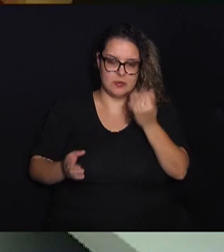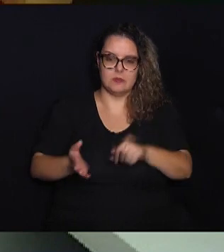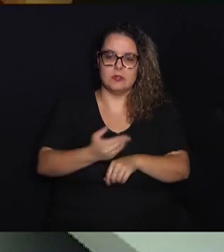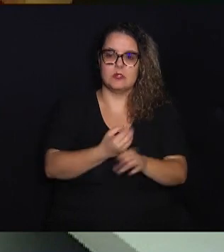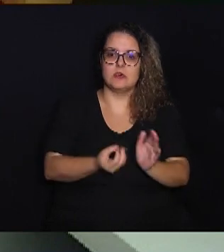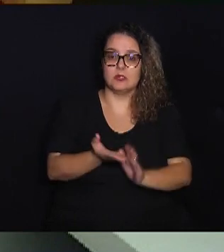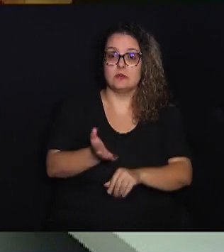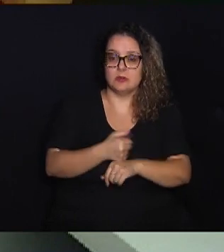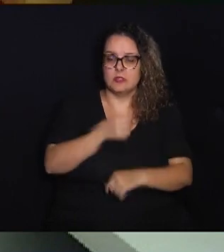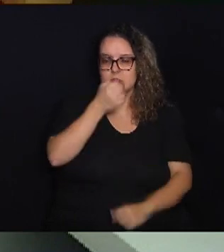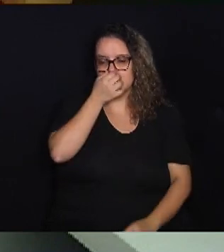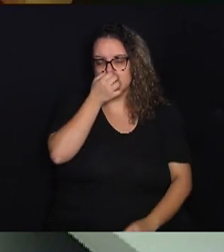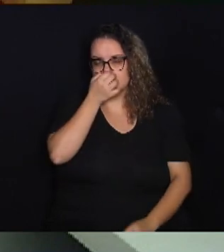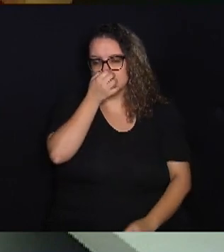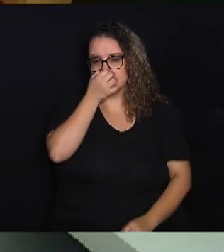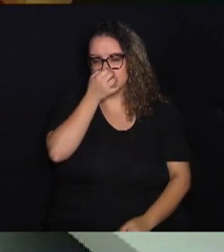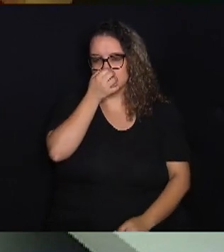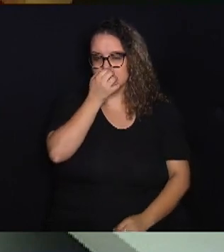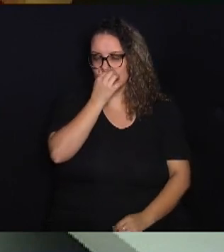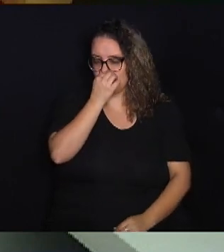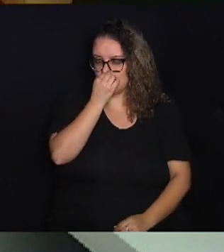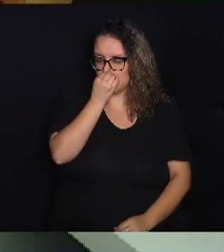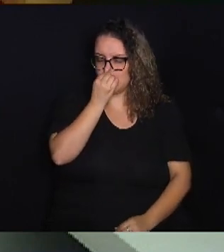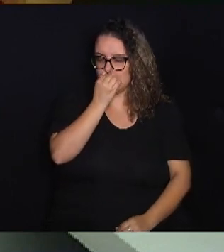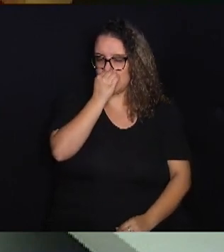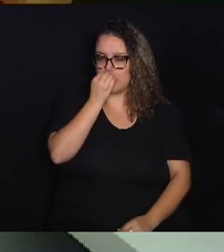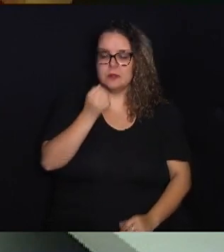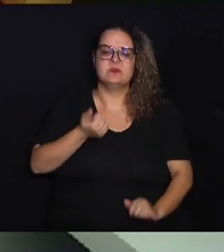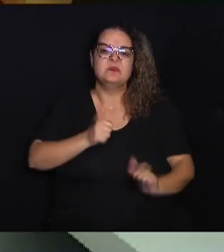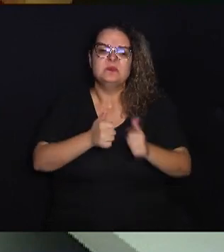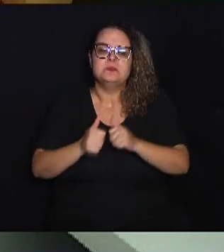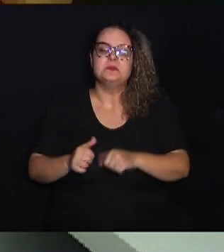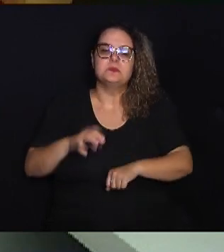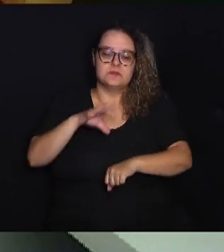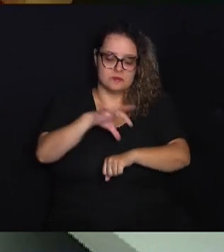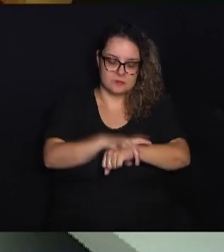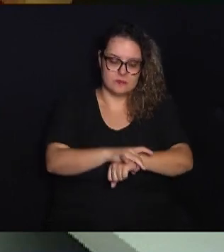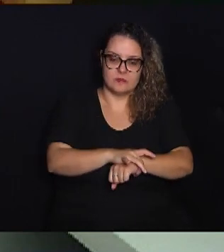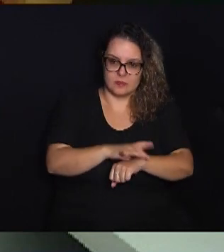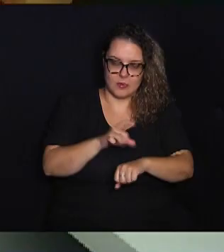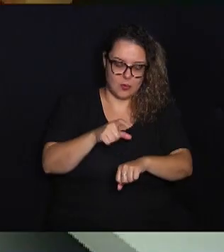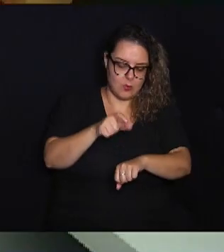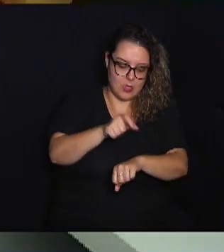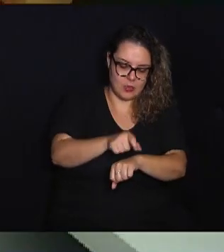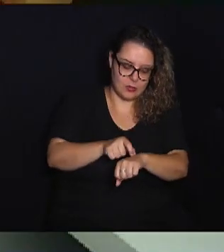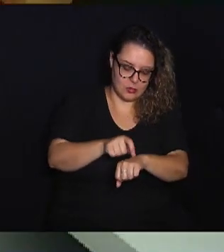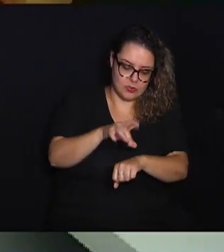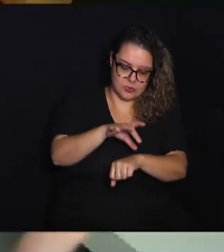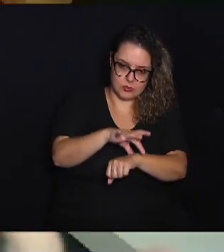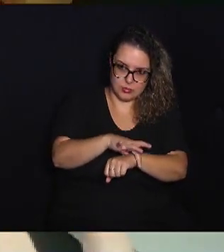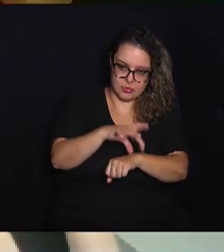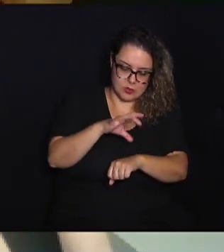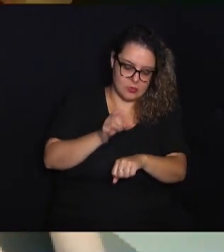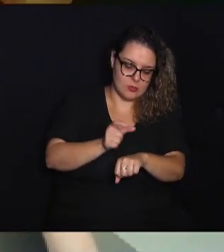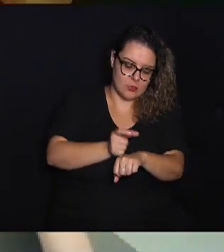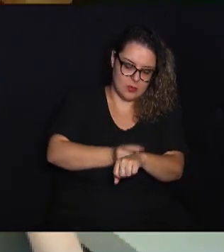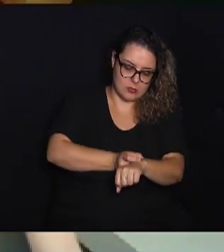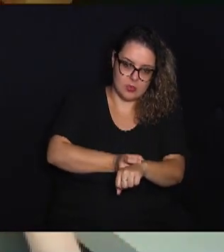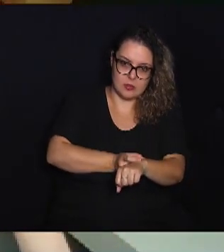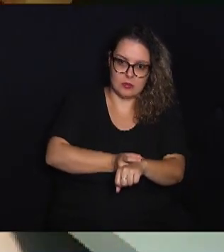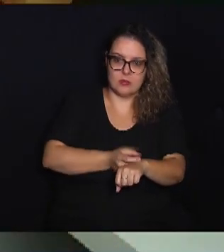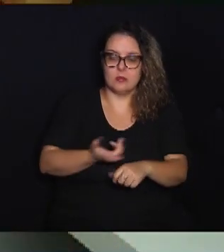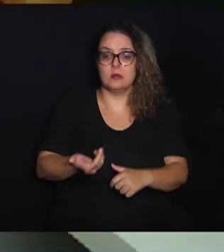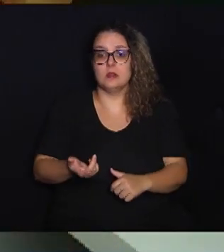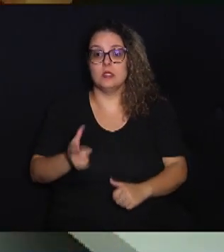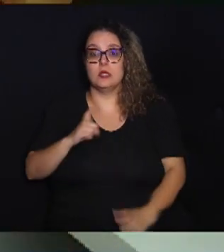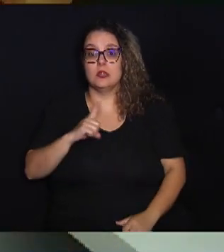né? E eles avaliam o sono, que nem esses relógios avaliam, só que eles têm uma validação científica que os smartwatches não